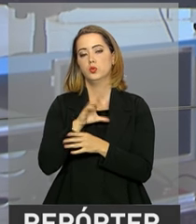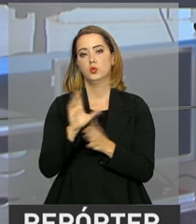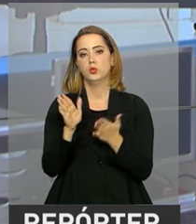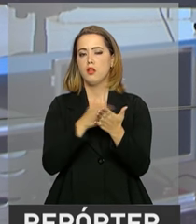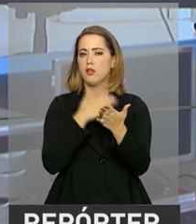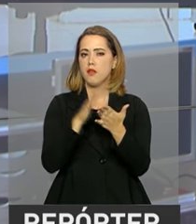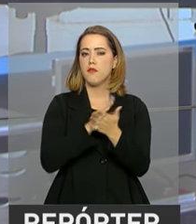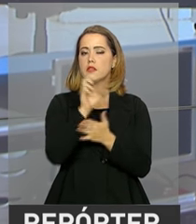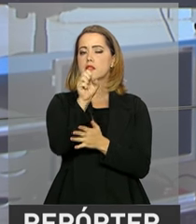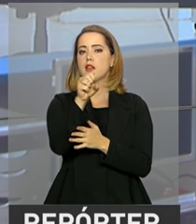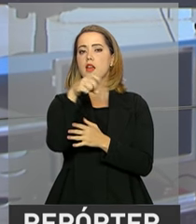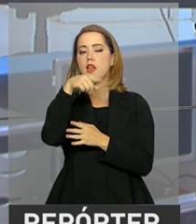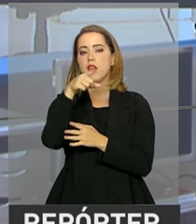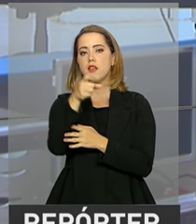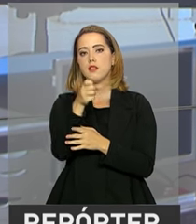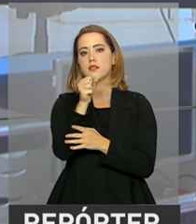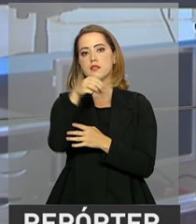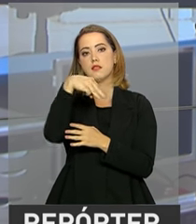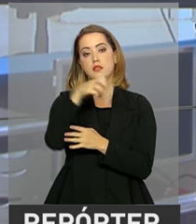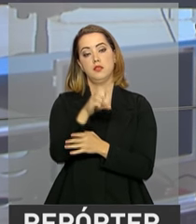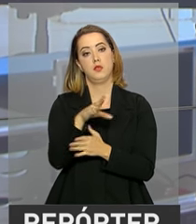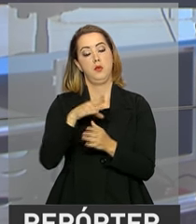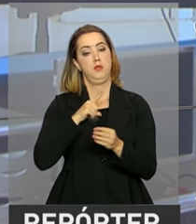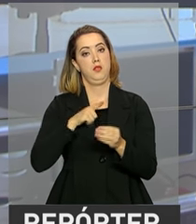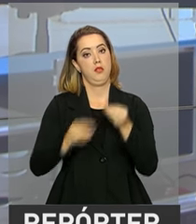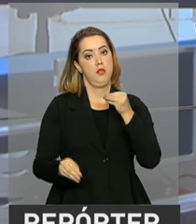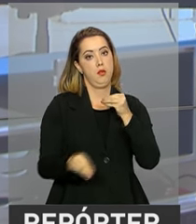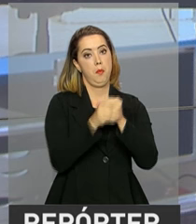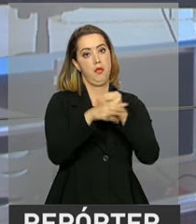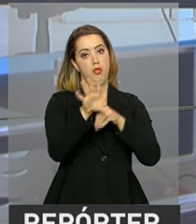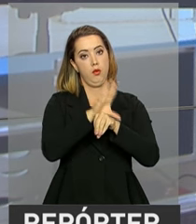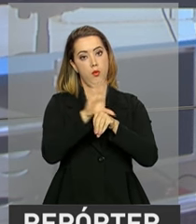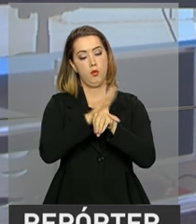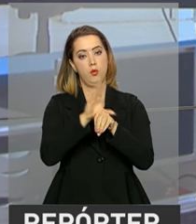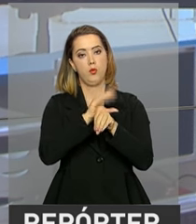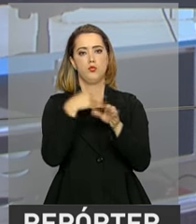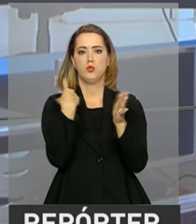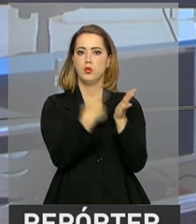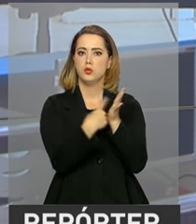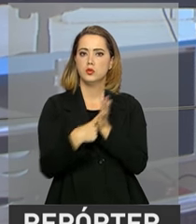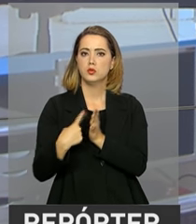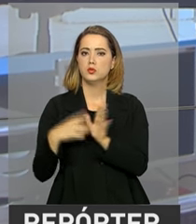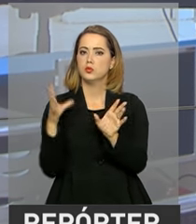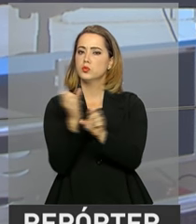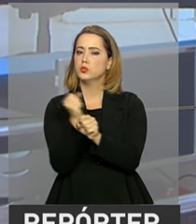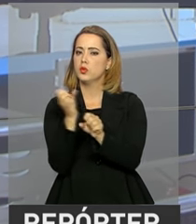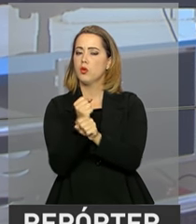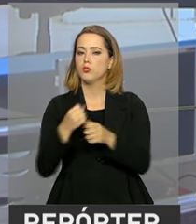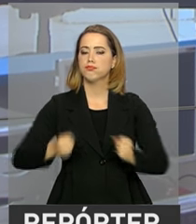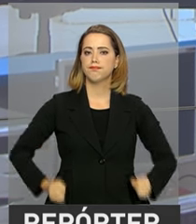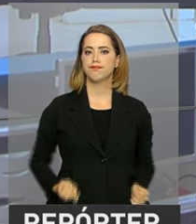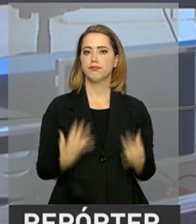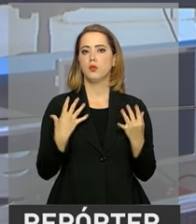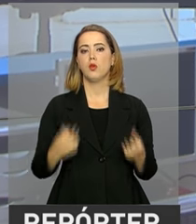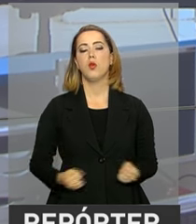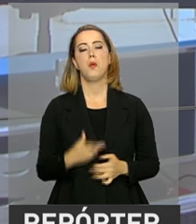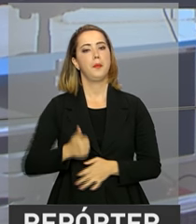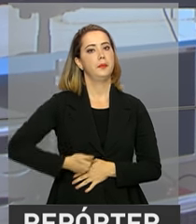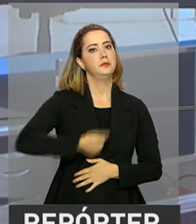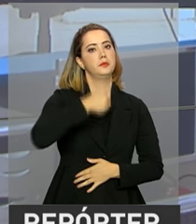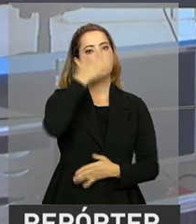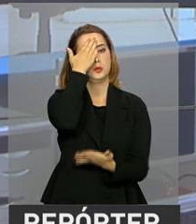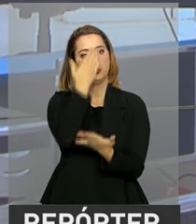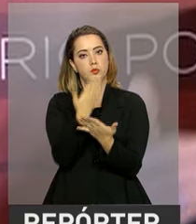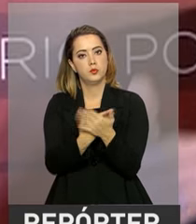Henrique Meirelles, com a proposta de emenda constitucional que trata dos gastos públicos tramitando no Congresso, aumenta a confiança no